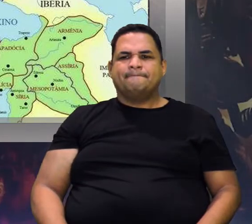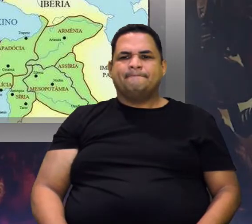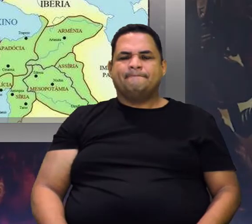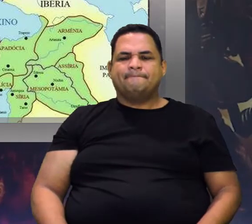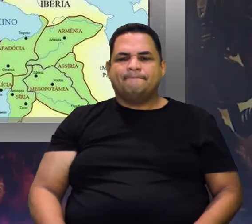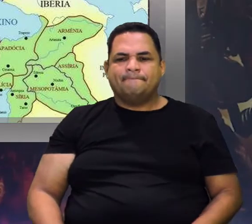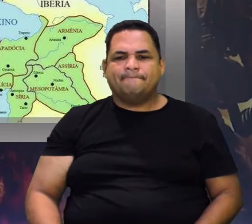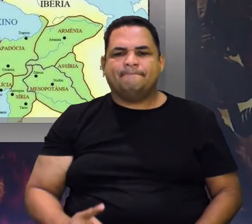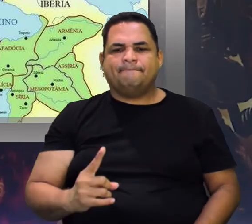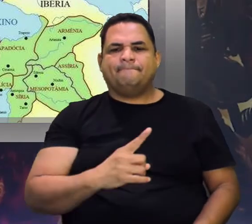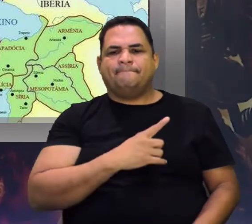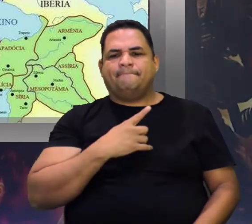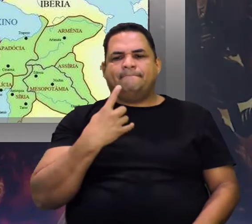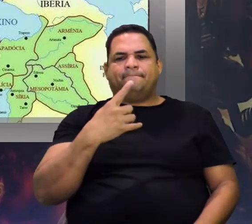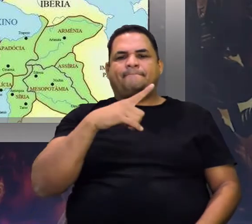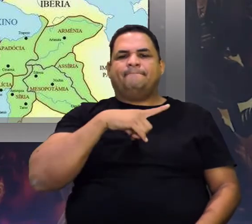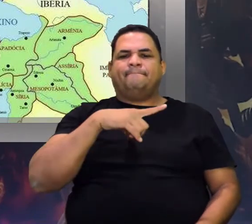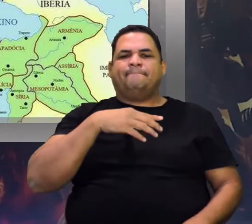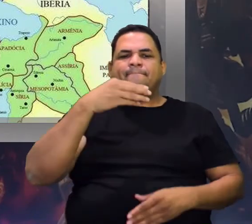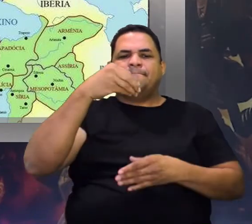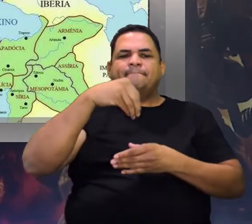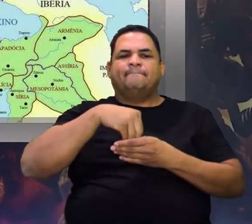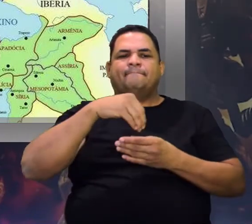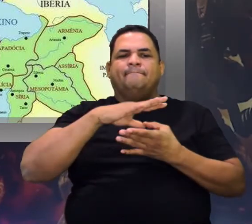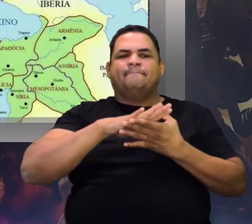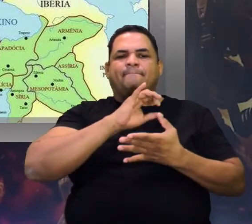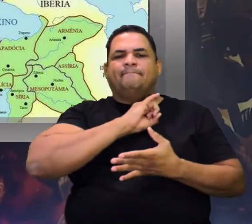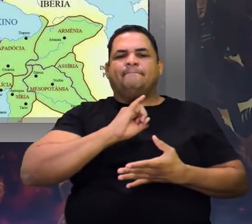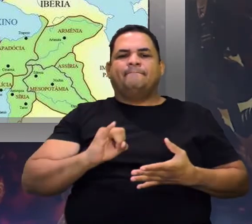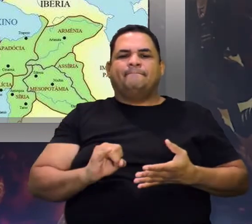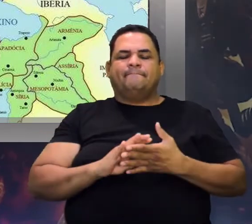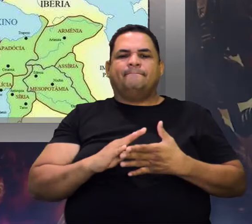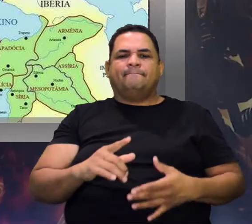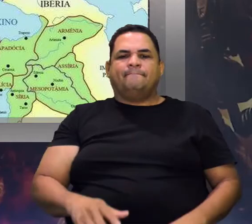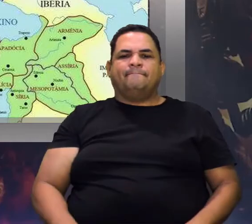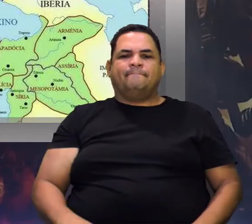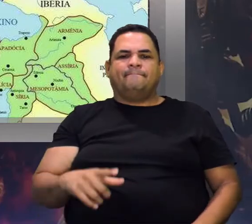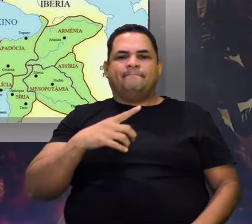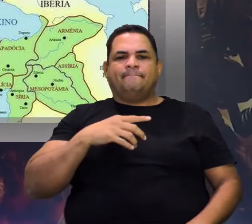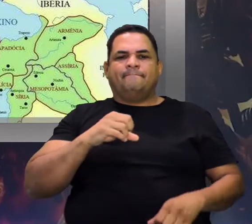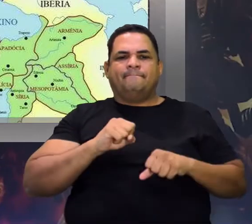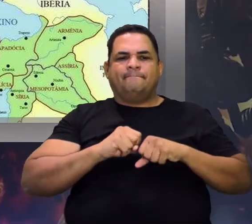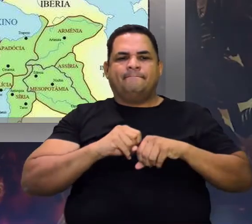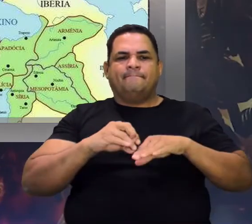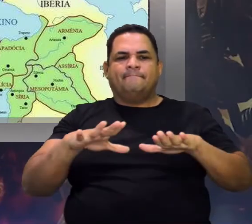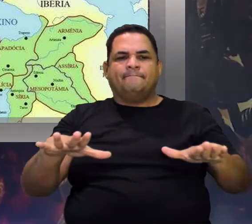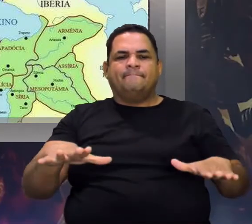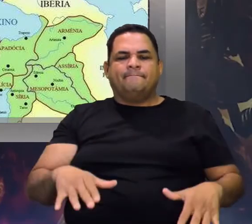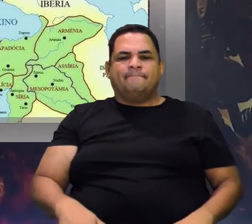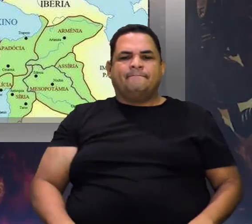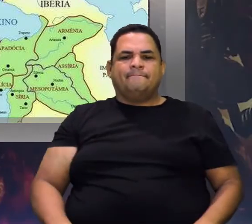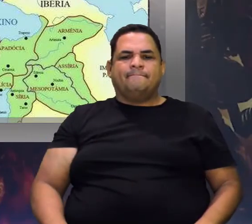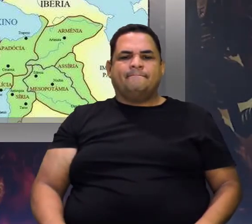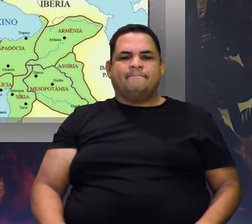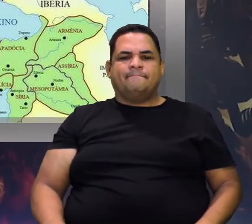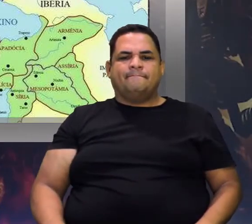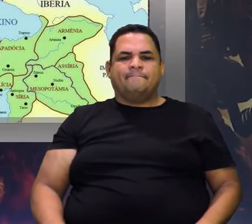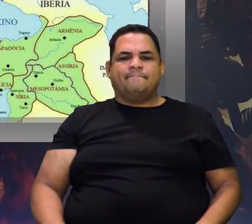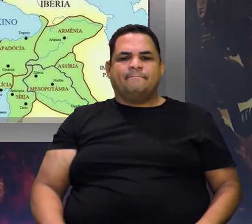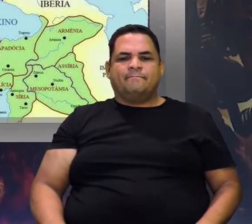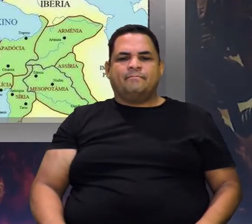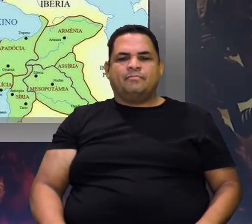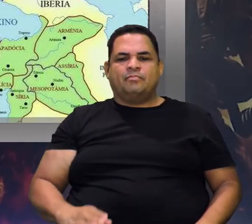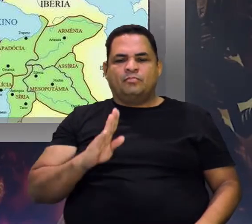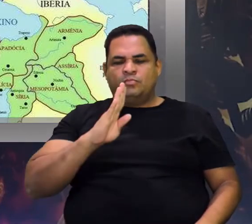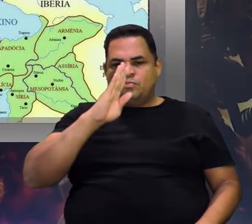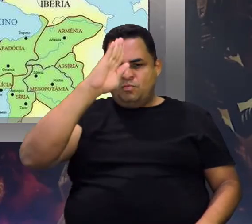Aí nós temos, dentro do Império Romano, aí, nós temos essa expansão que ele sai. Roma era só aqui, ó, só a